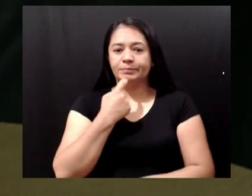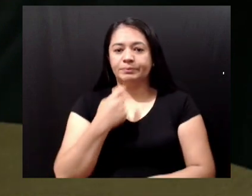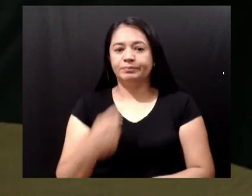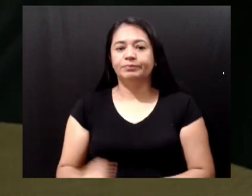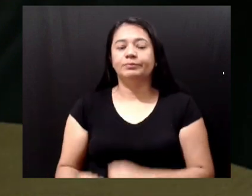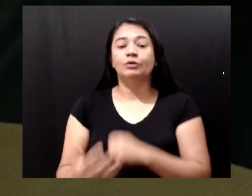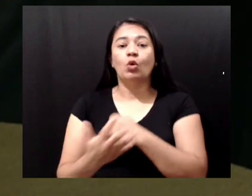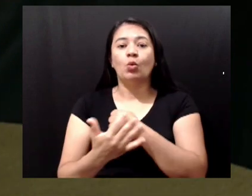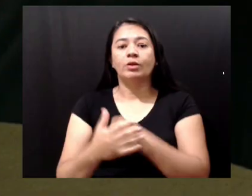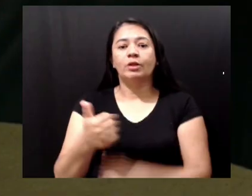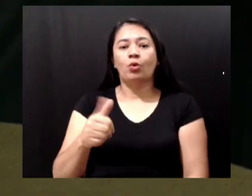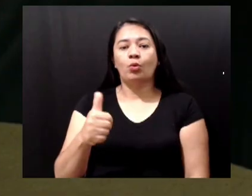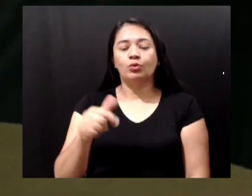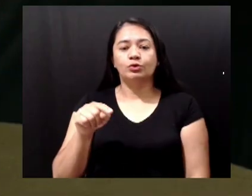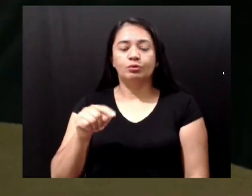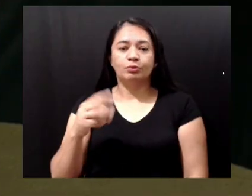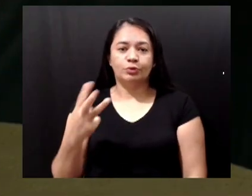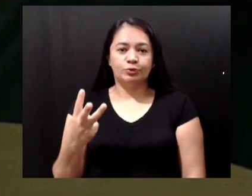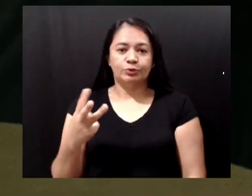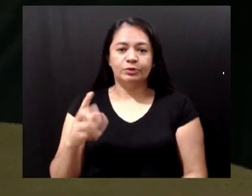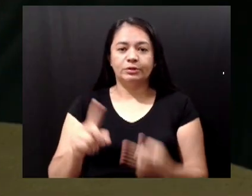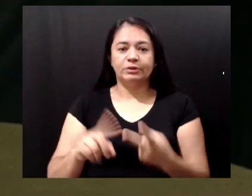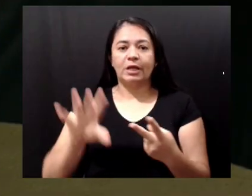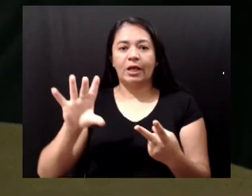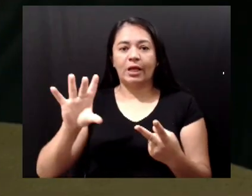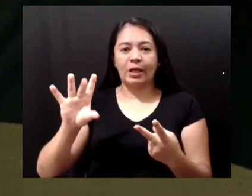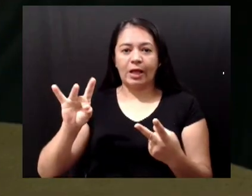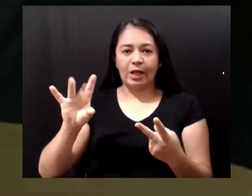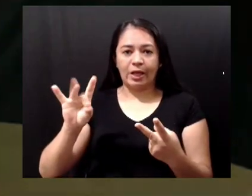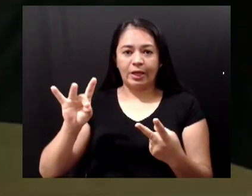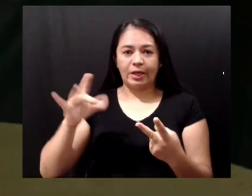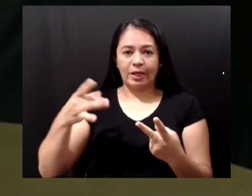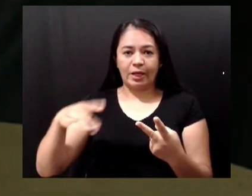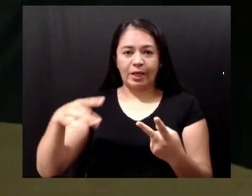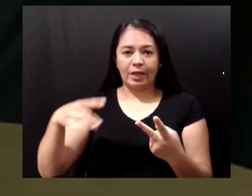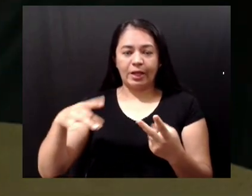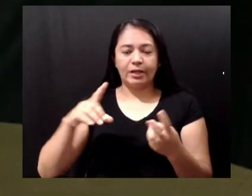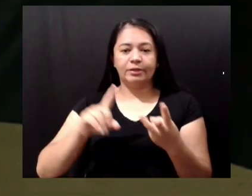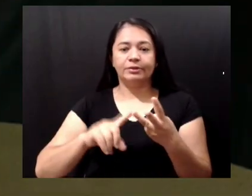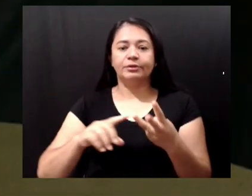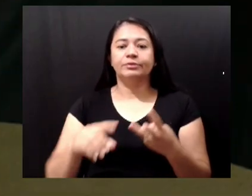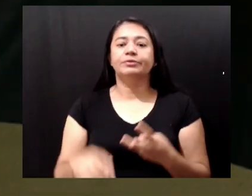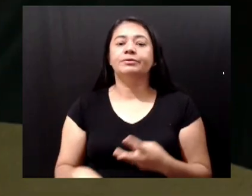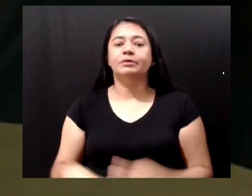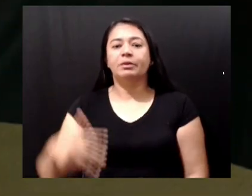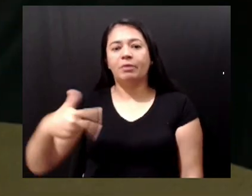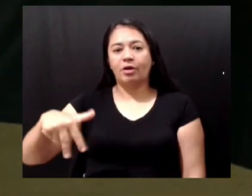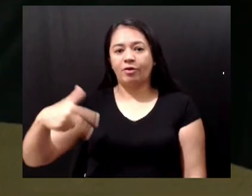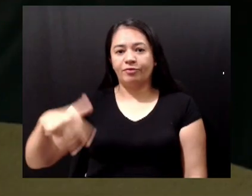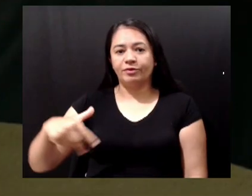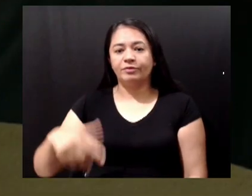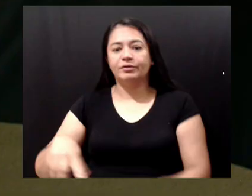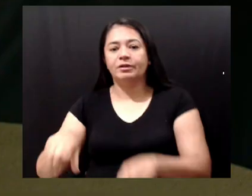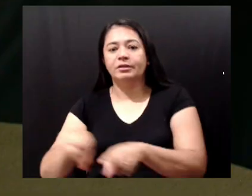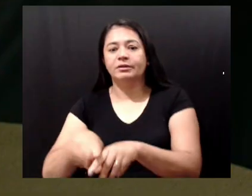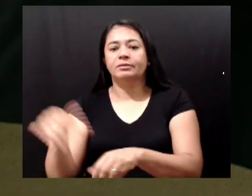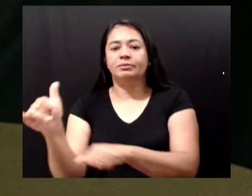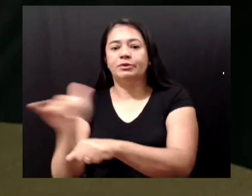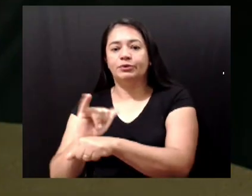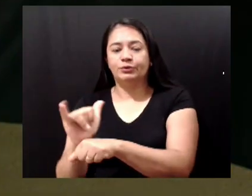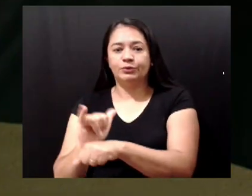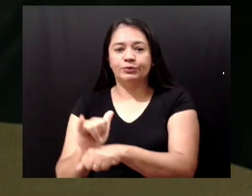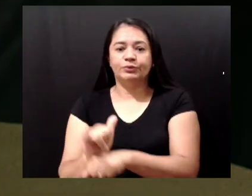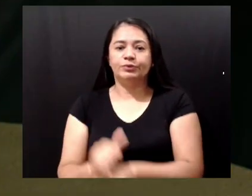canal 4 da Claro e também 9 Vivo Fibra. E no YouTube também estamos lá no canal TV